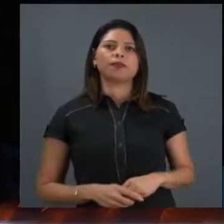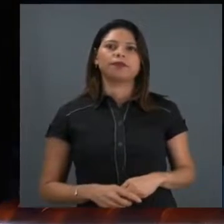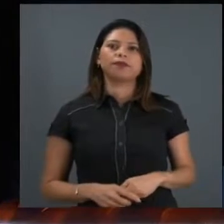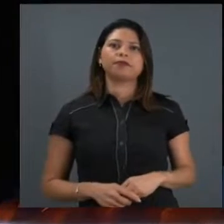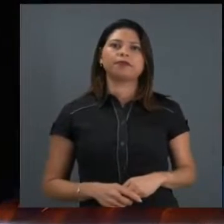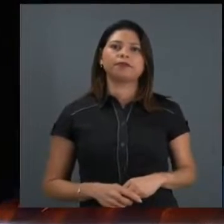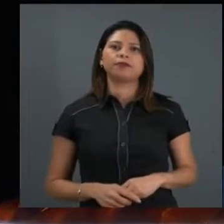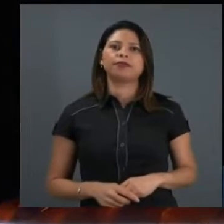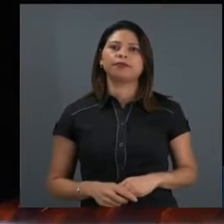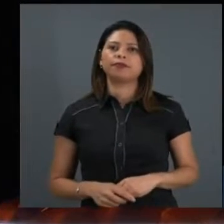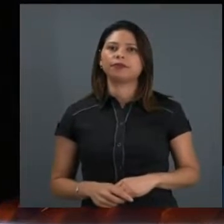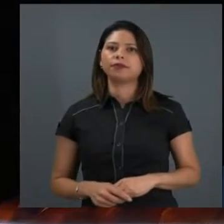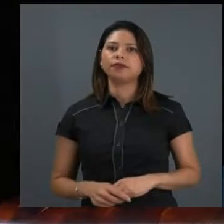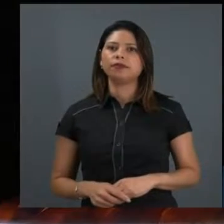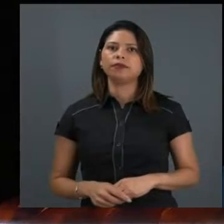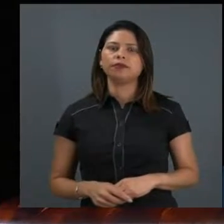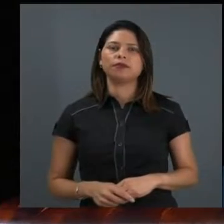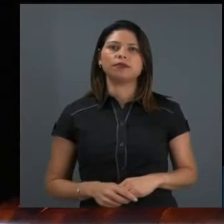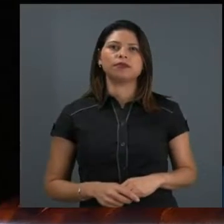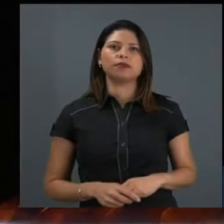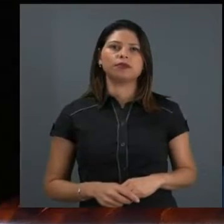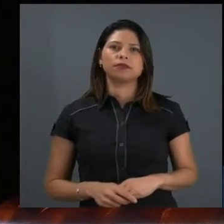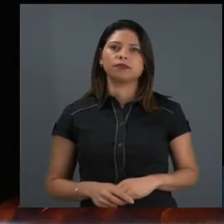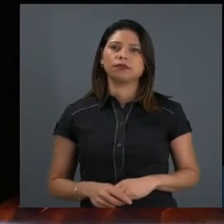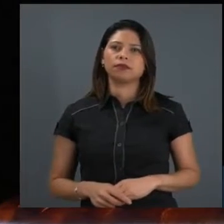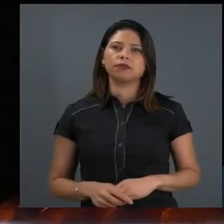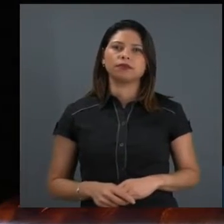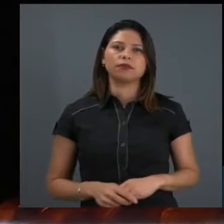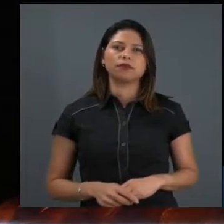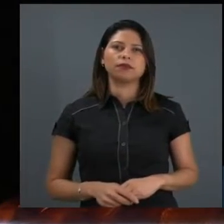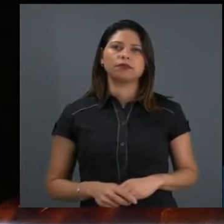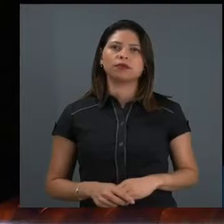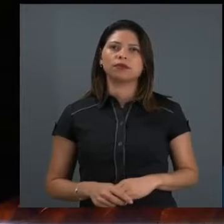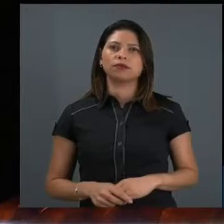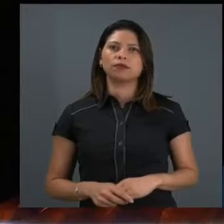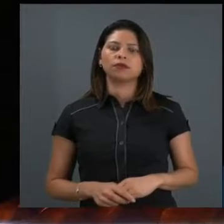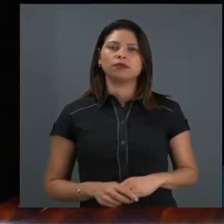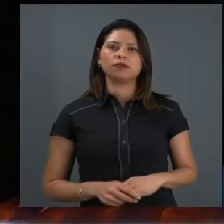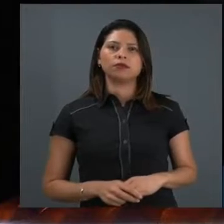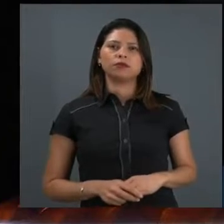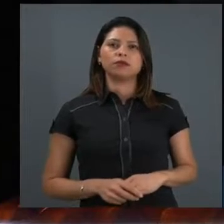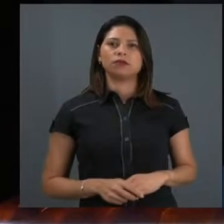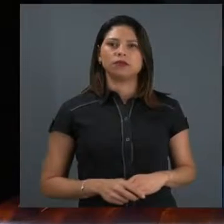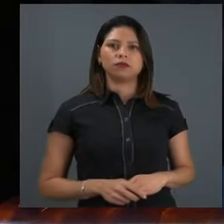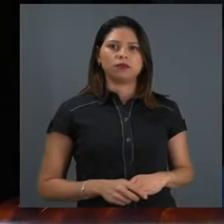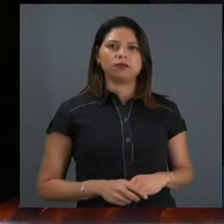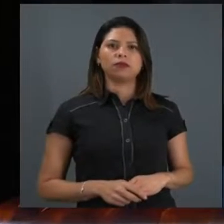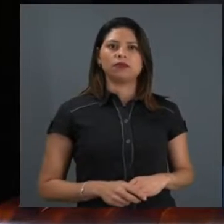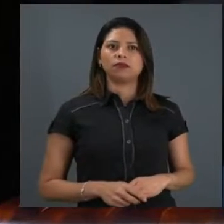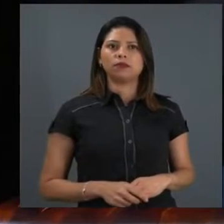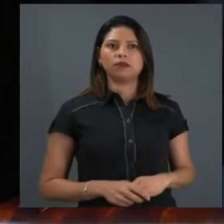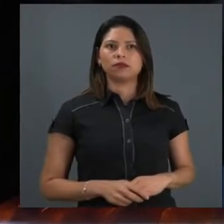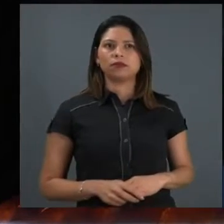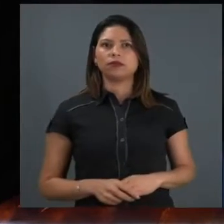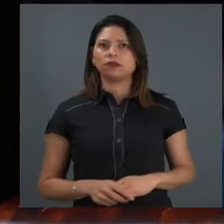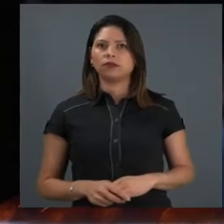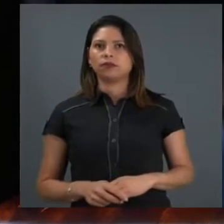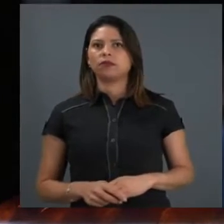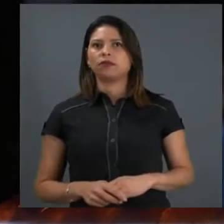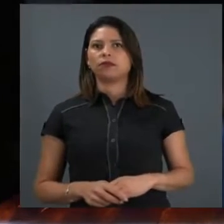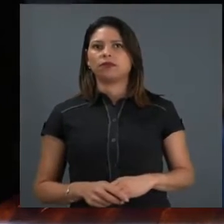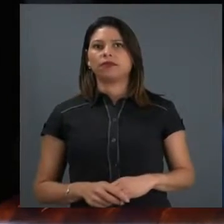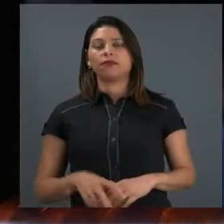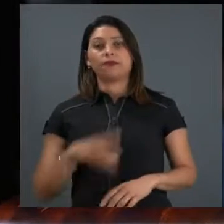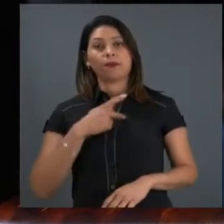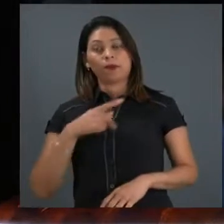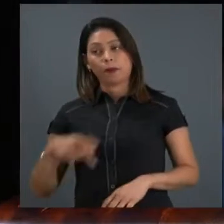Veneziano Exaldo Rego, senadores, senadoras. Eu venho vindo